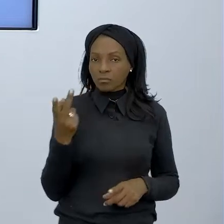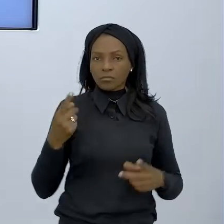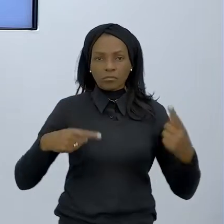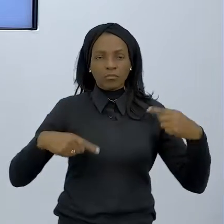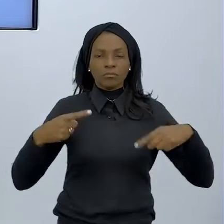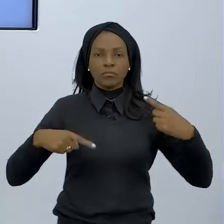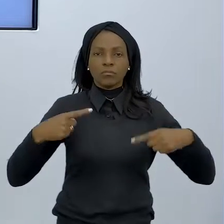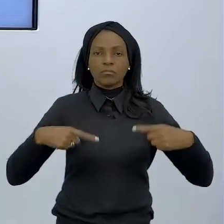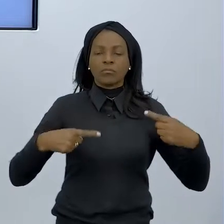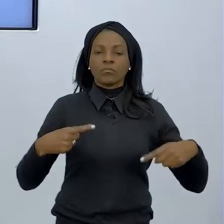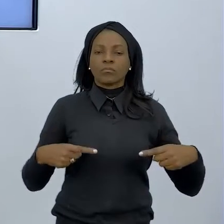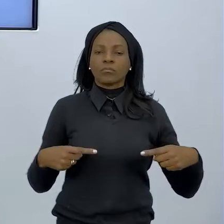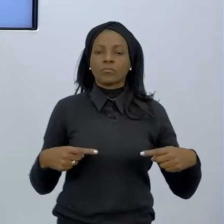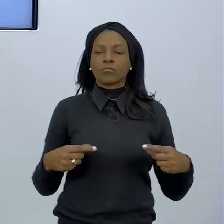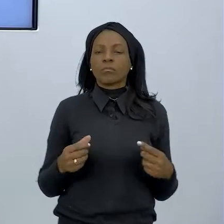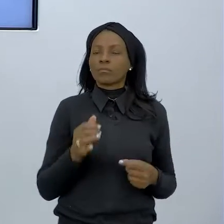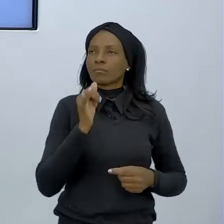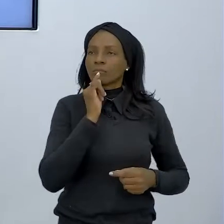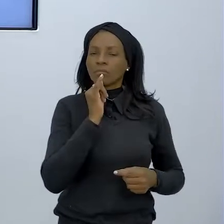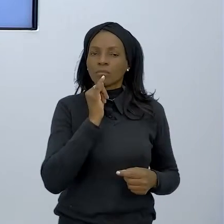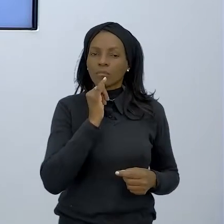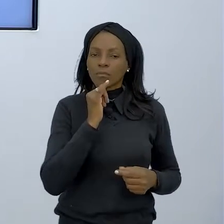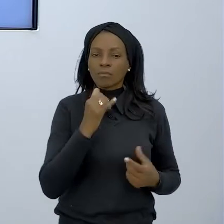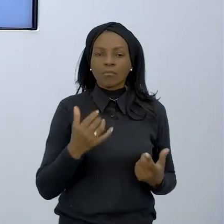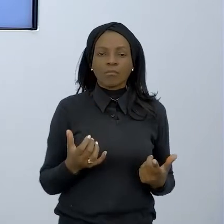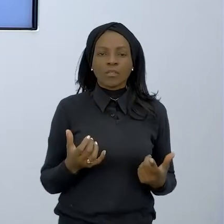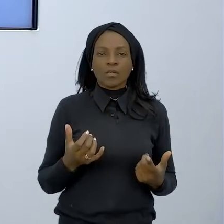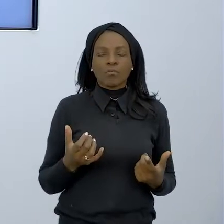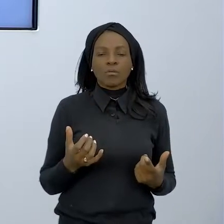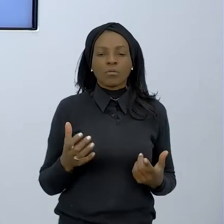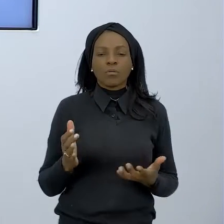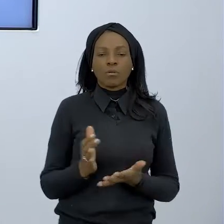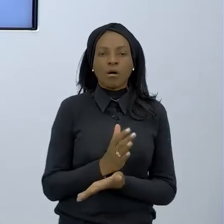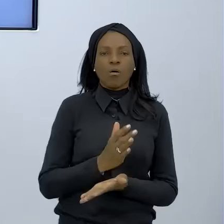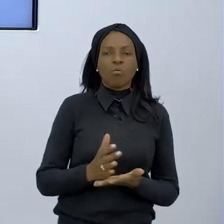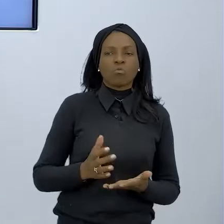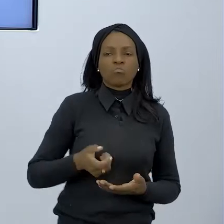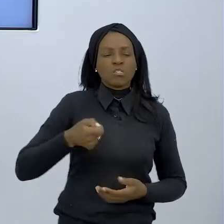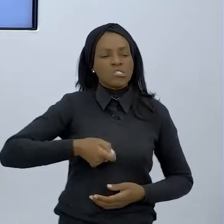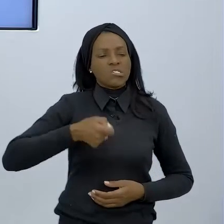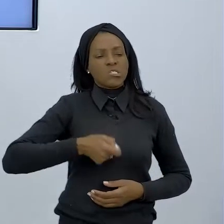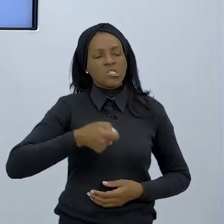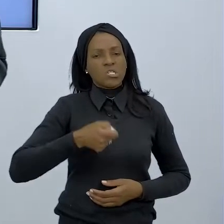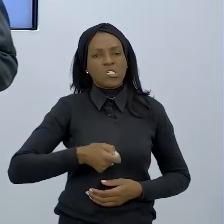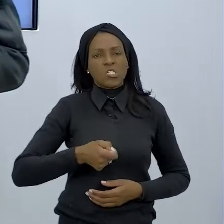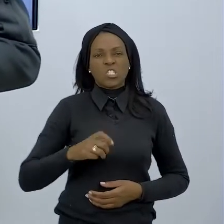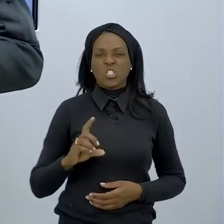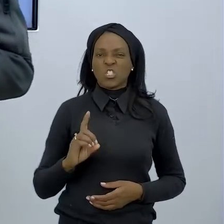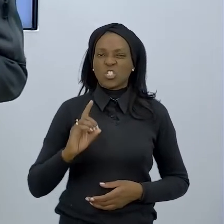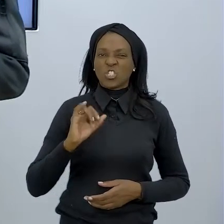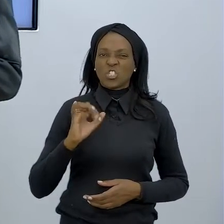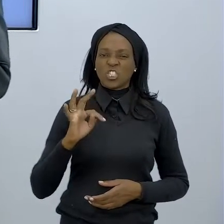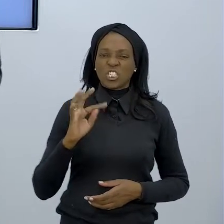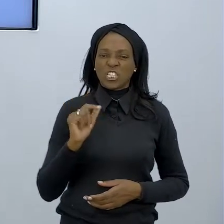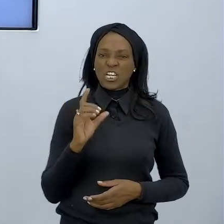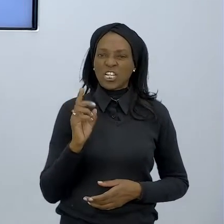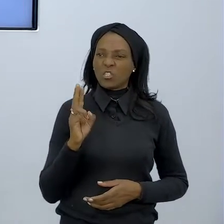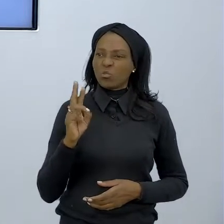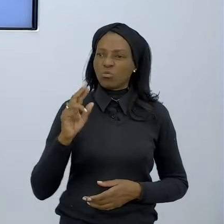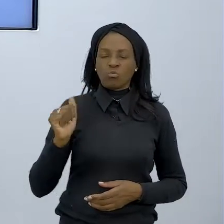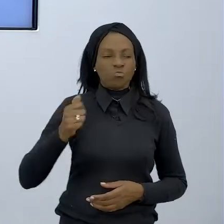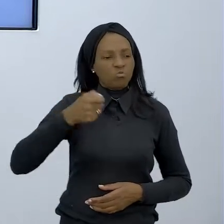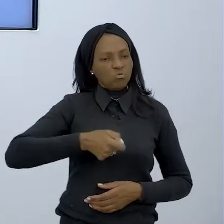política quando a gente fala, por exemplo, de regimes autoritários, ditaduras,